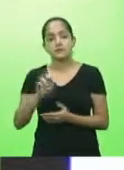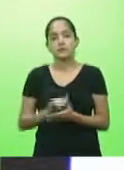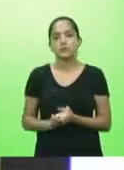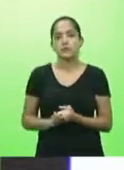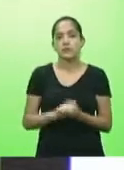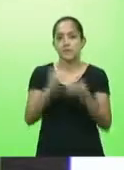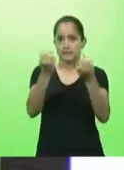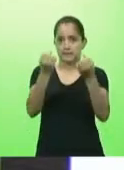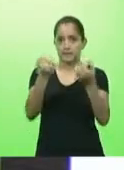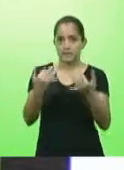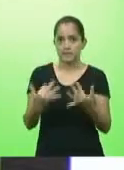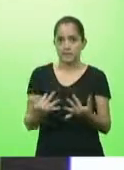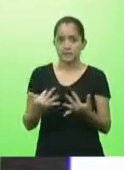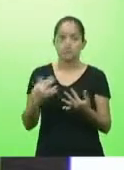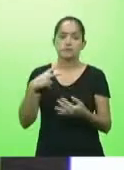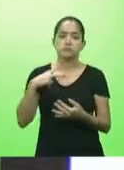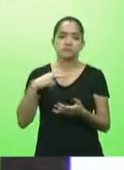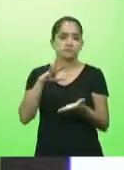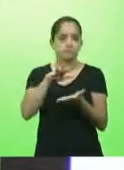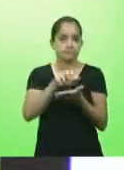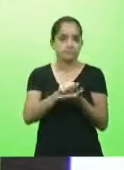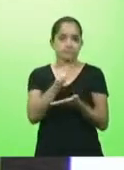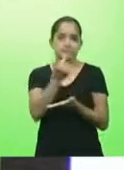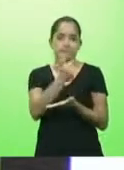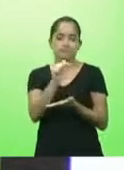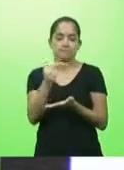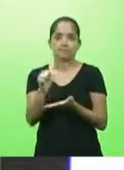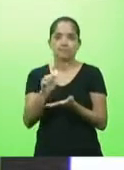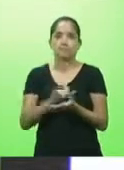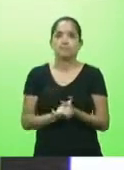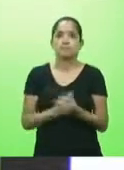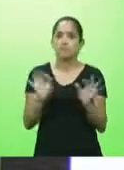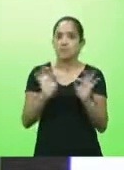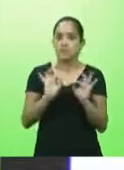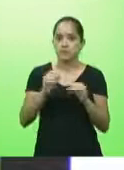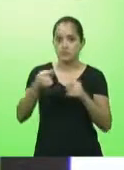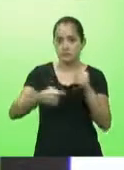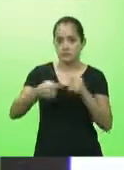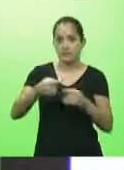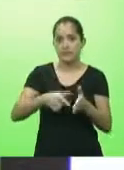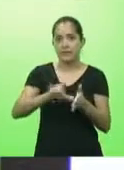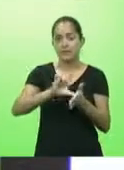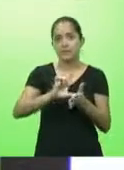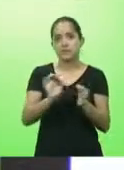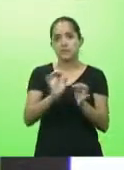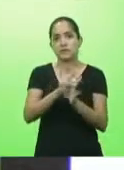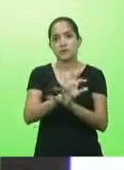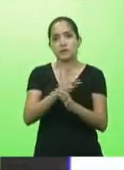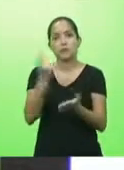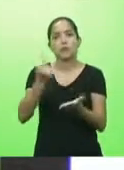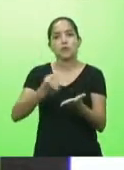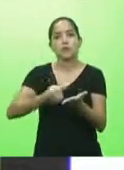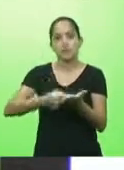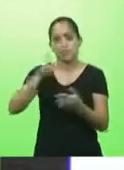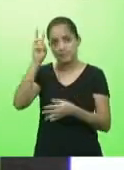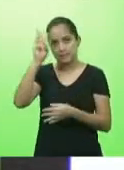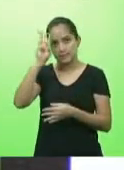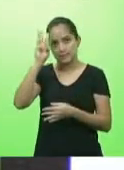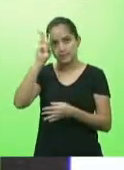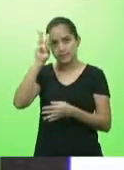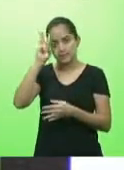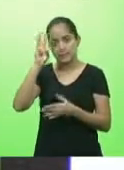Em explicações pessoais, não houve oradores inscritos. Nada mais havendo, o senhor presidente, antes de encerrar a sessão, convocou outra ordinária para terça-feira no horário